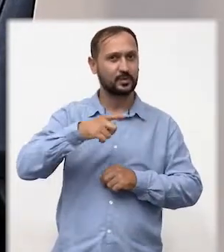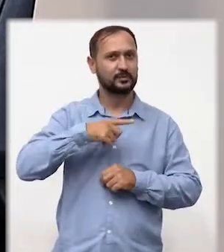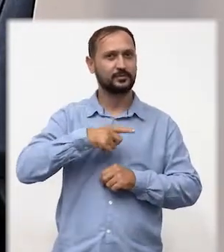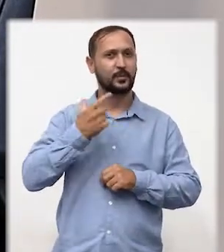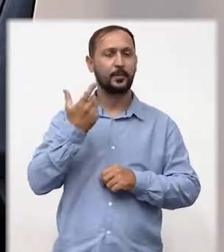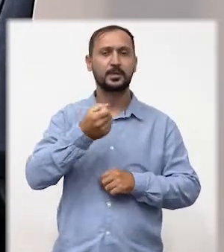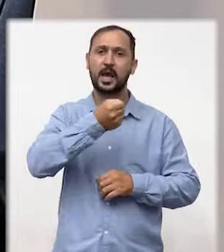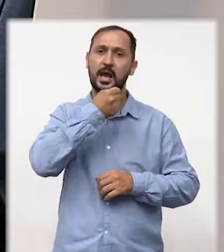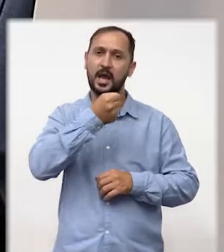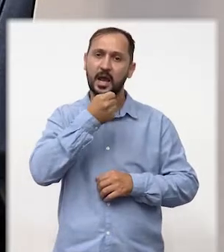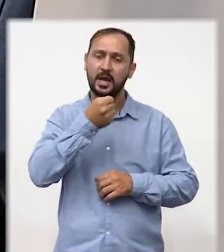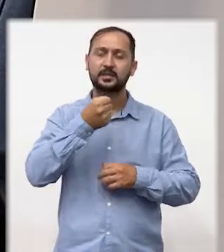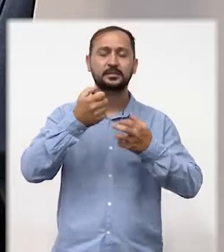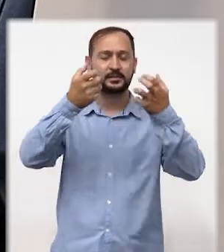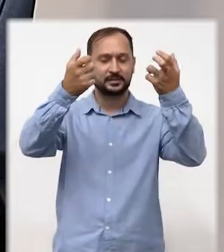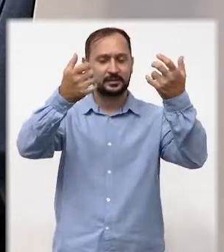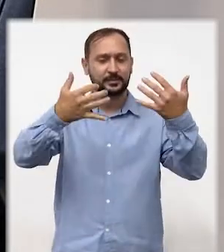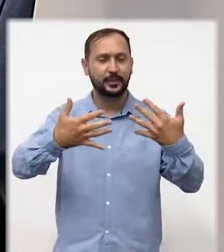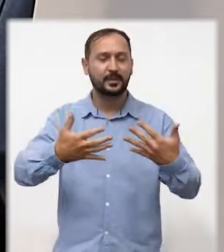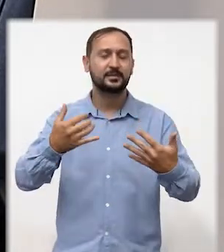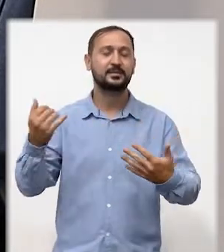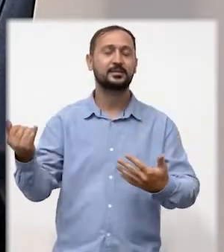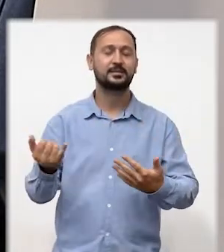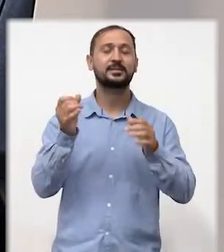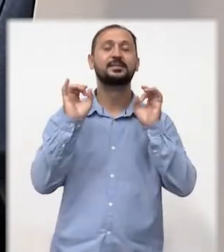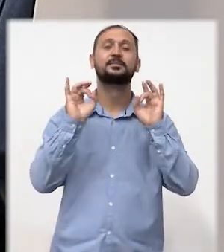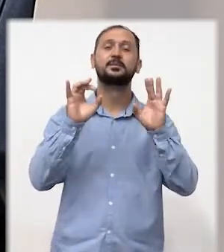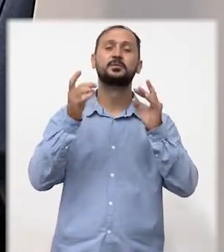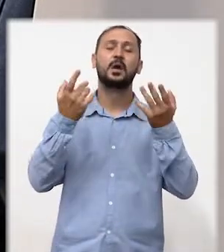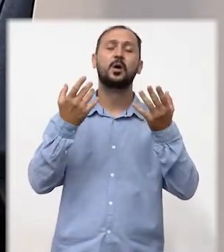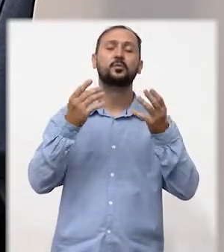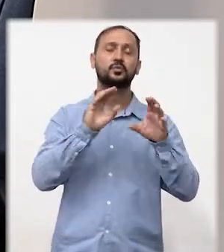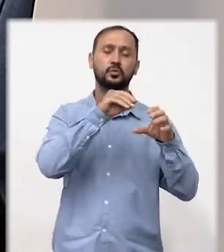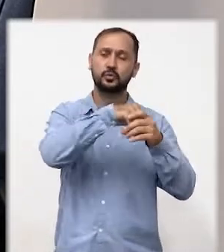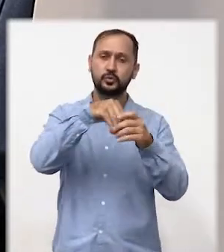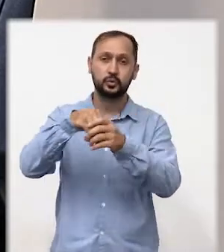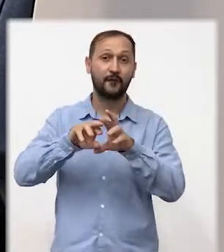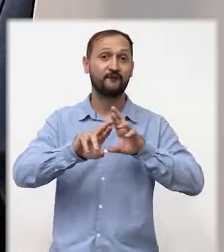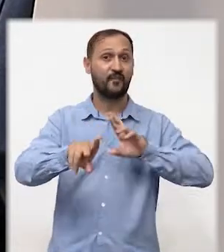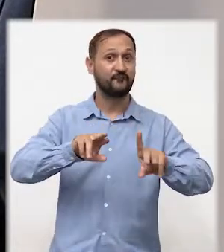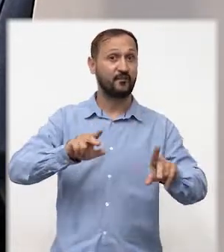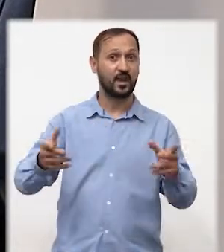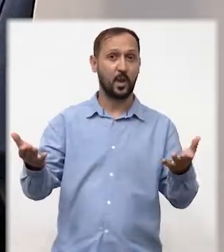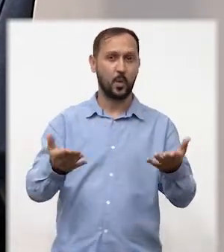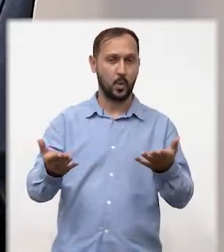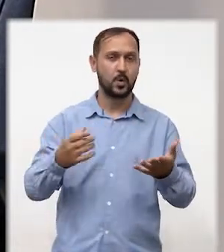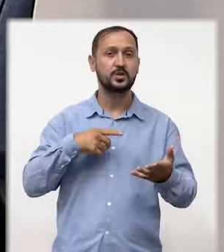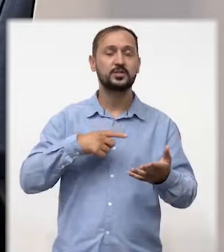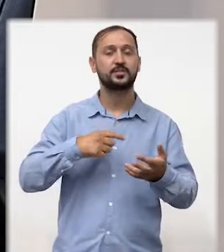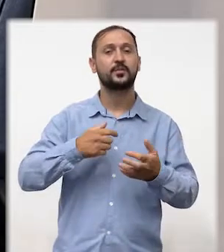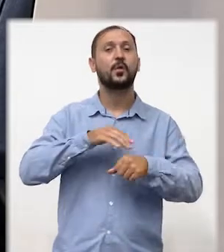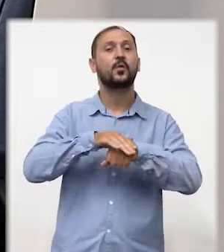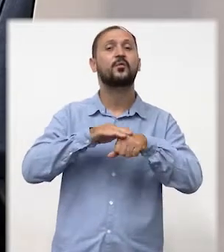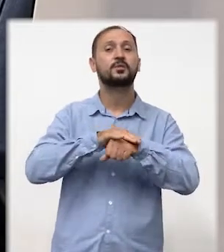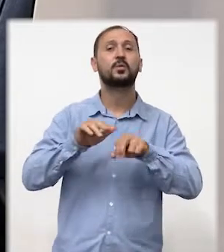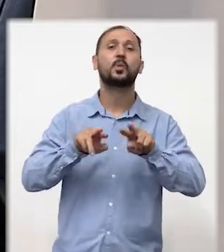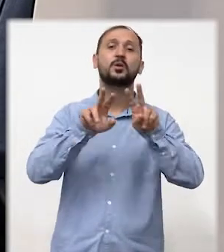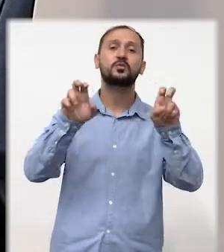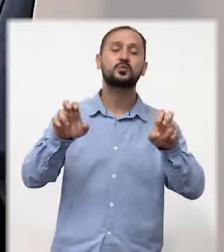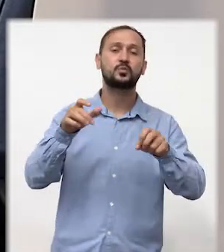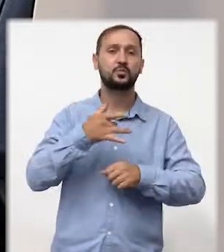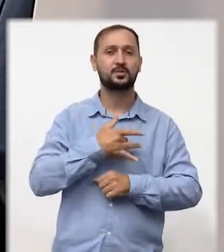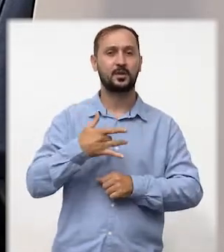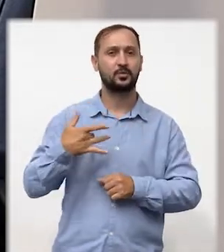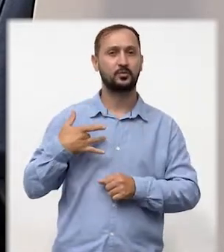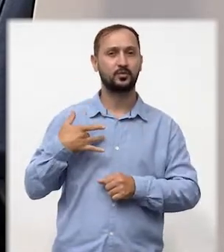Vamos trazer reportagens especiais sobre temas que abrangem os mais diversos setores. Nessa edição, vamos falar sobre